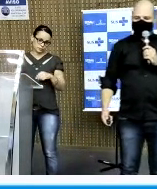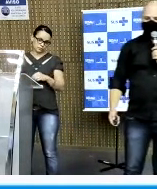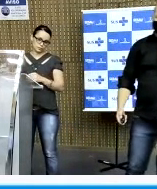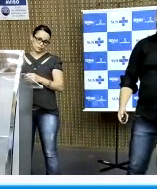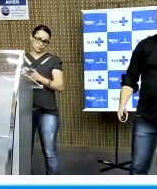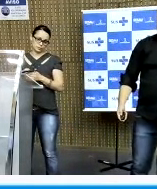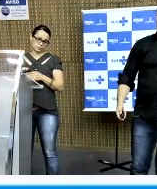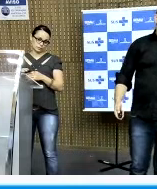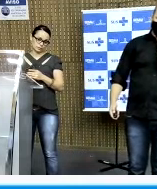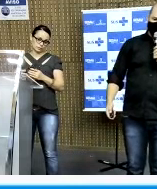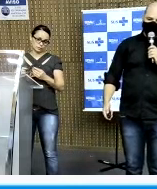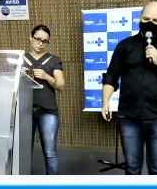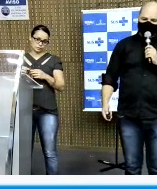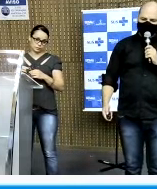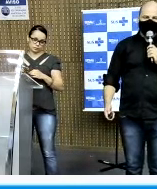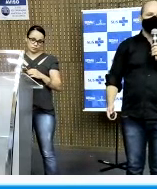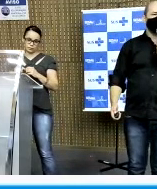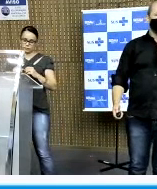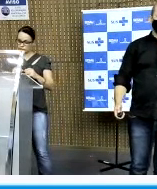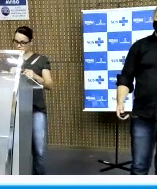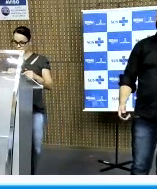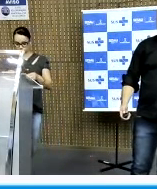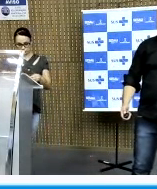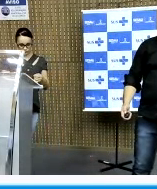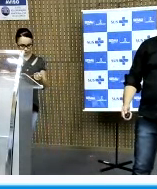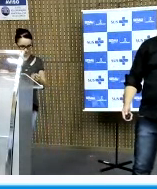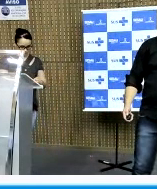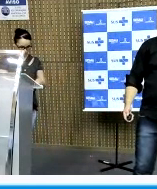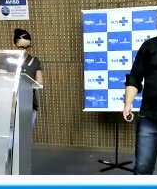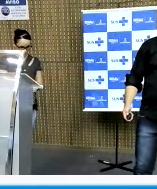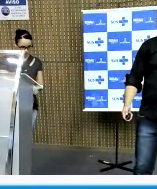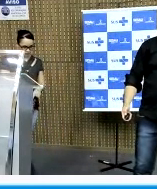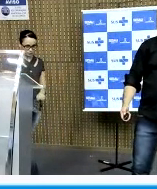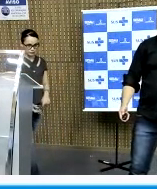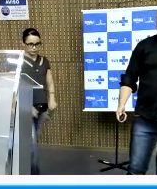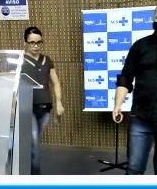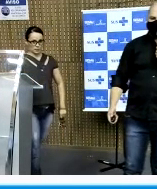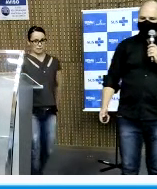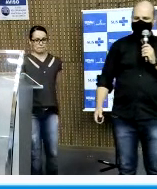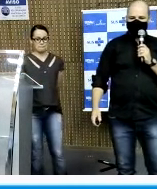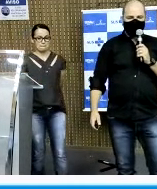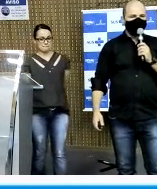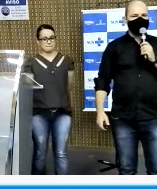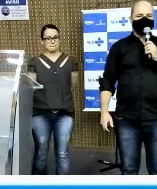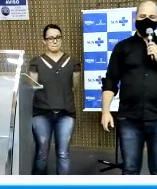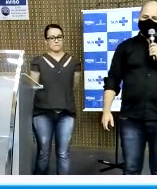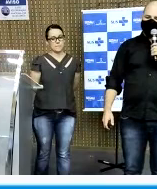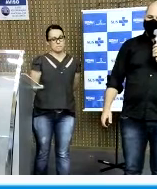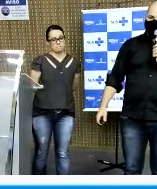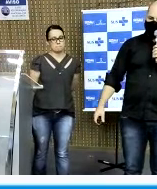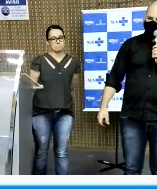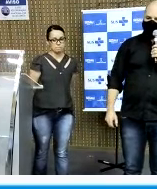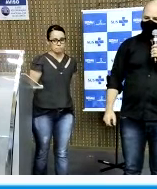Bom, retomando aqui a apresentação, vamos para os indicadores de monitoramento. Em relação ao